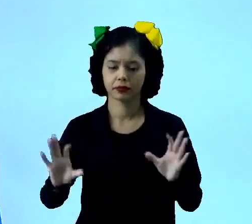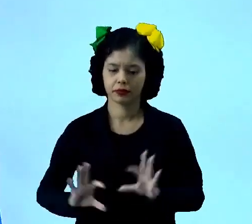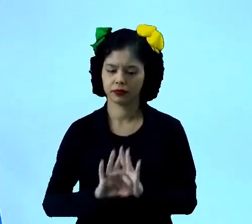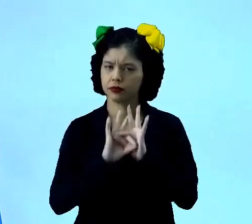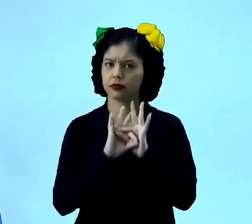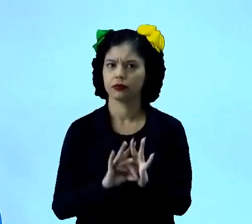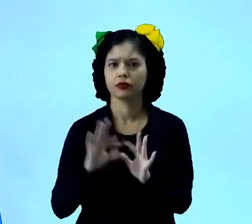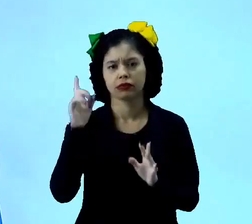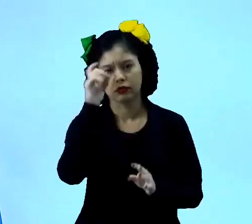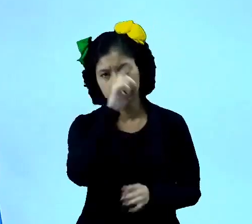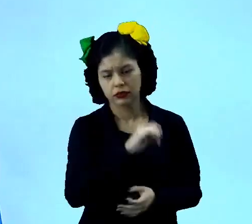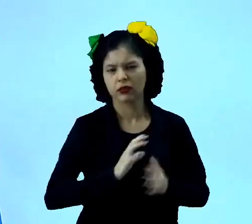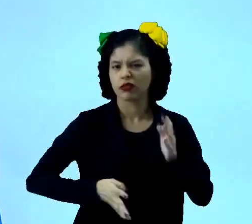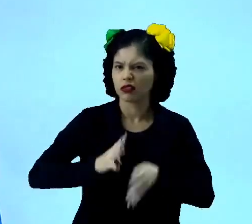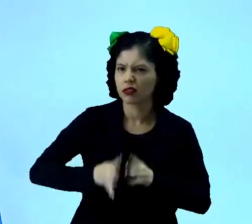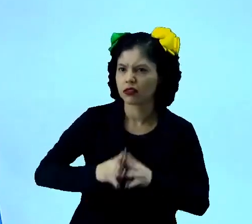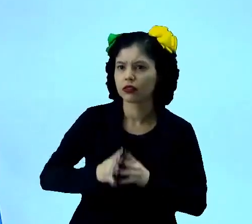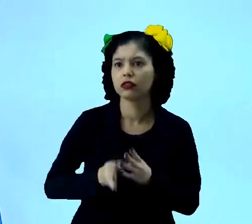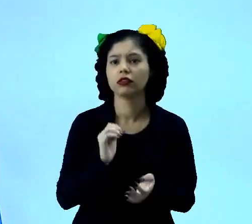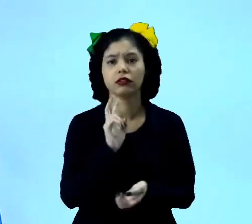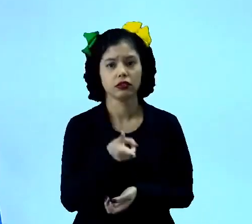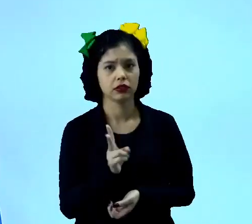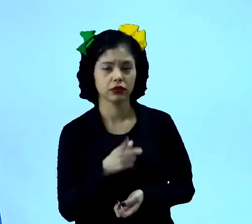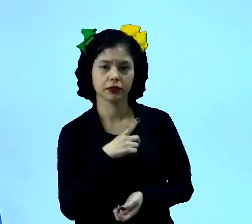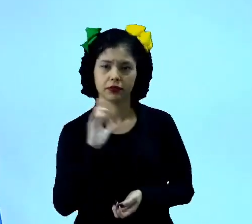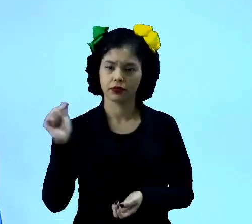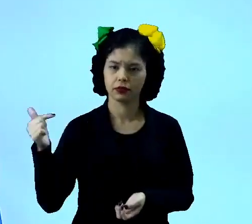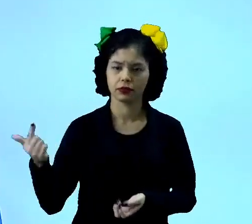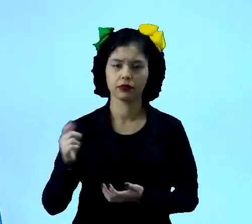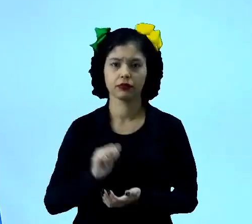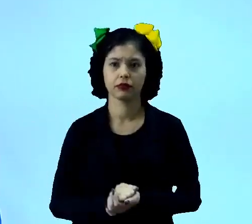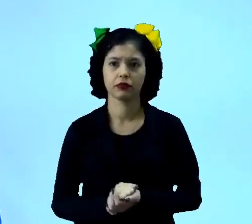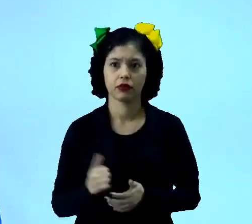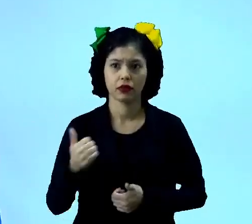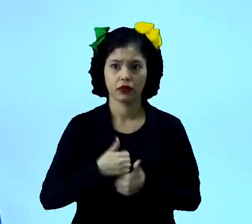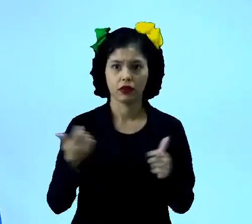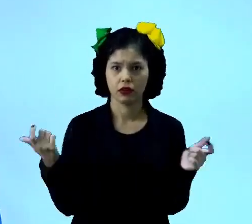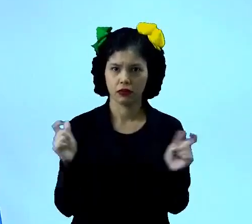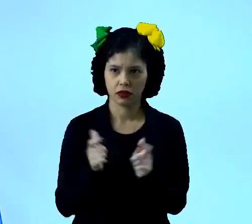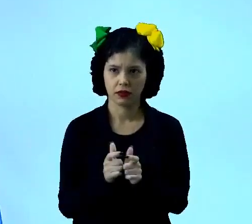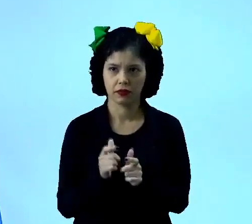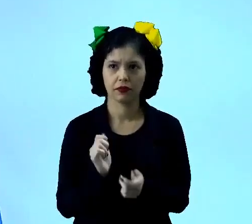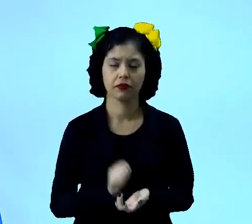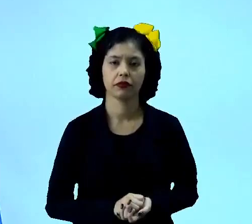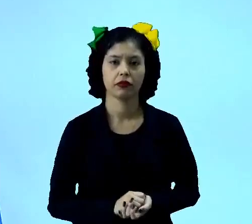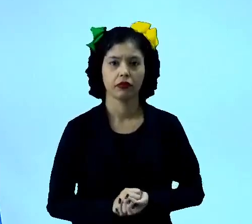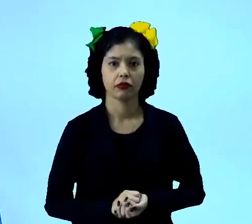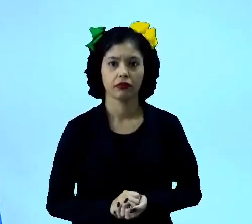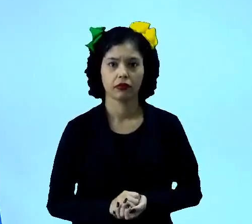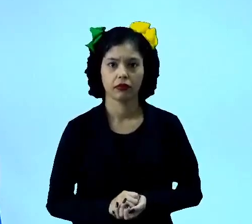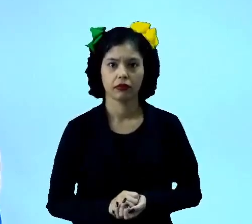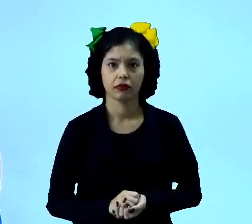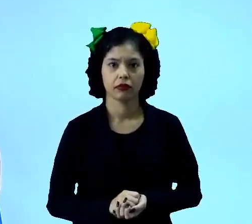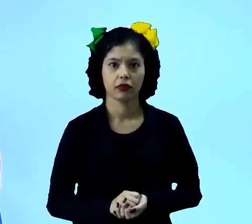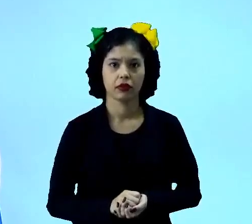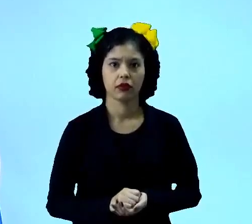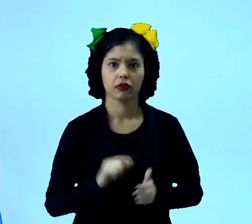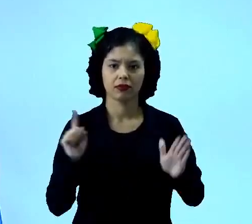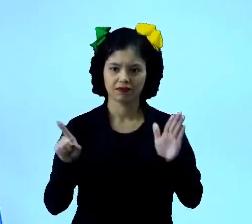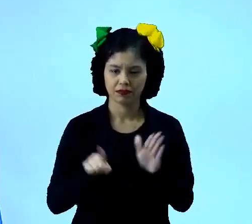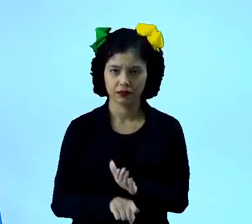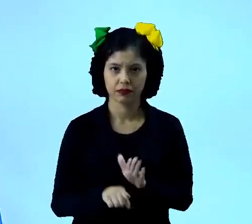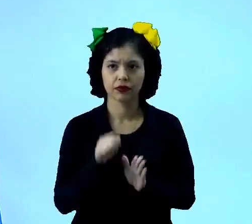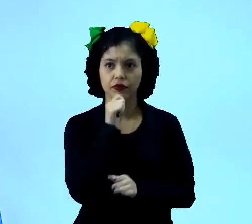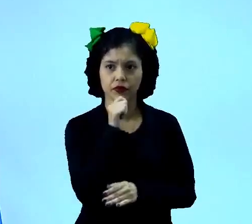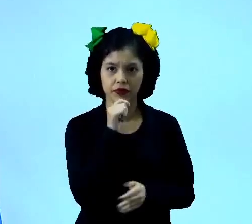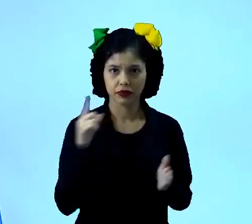relações complicadas, né, conflituosas, você sempre coloca o outro num lugar menor, num lugar de